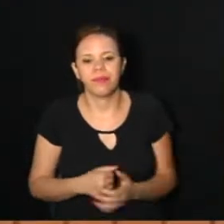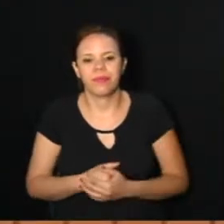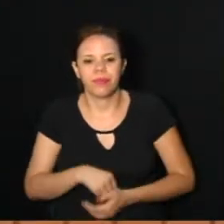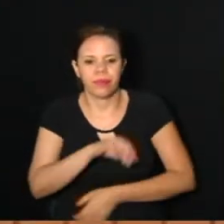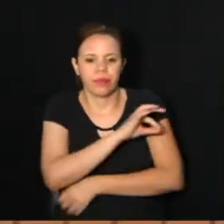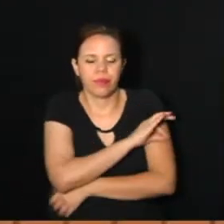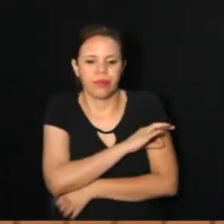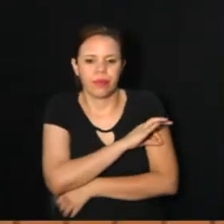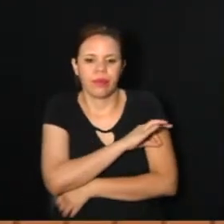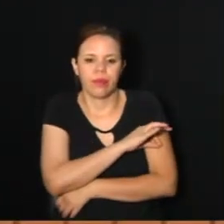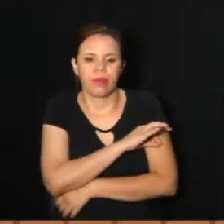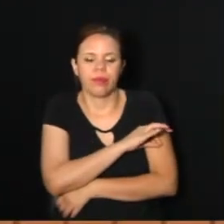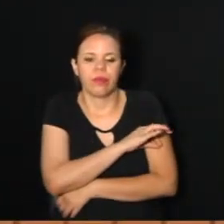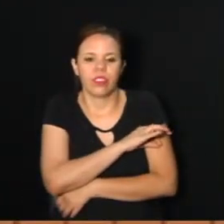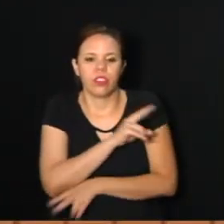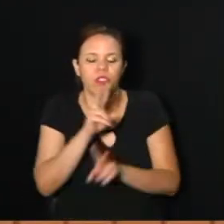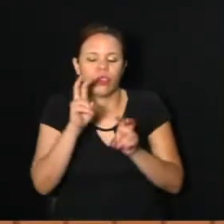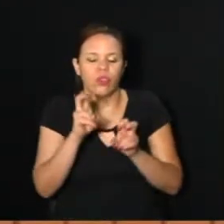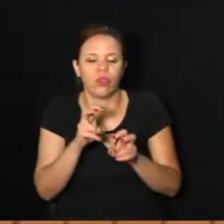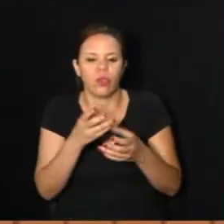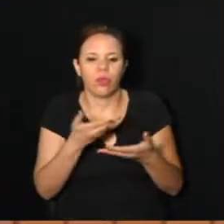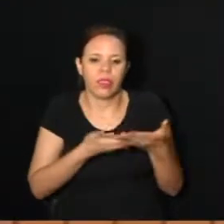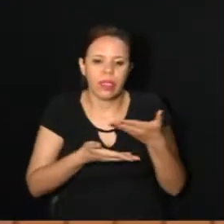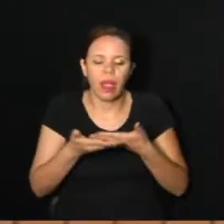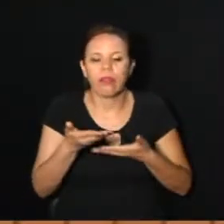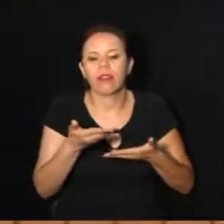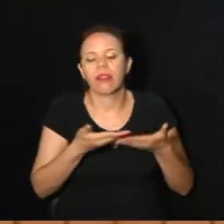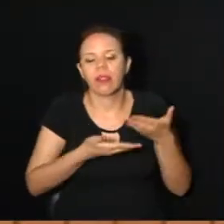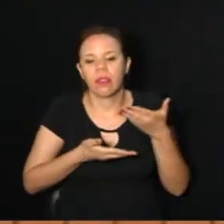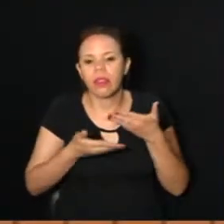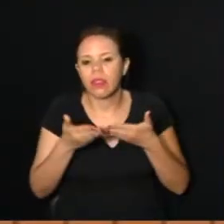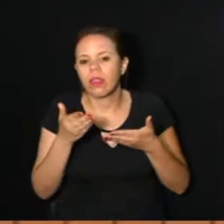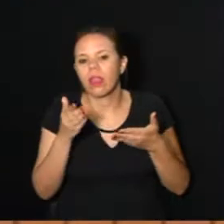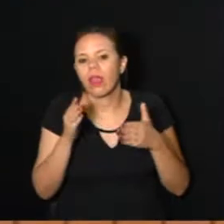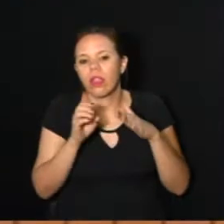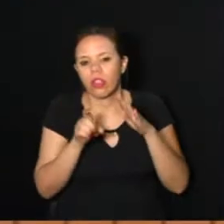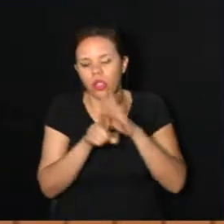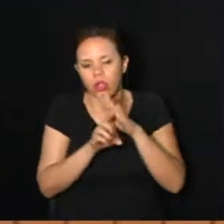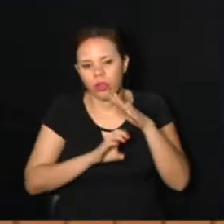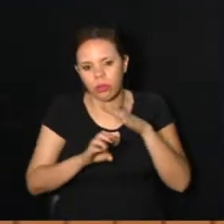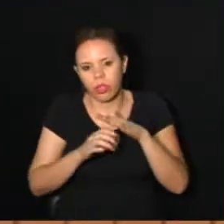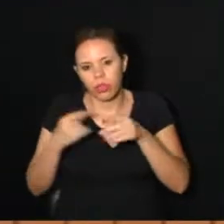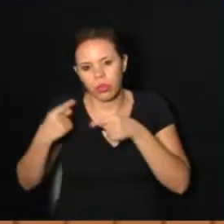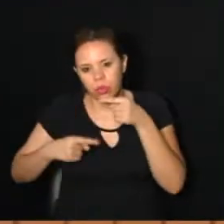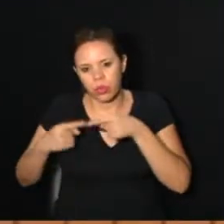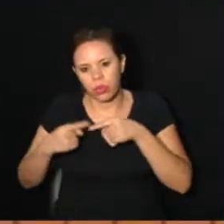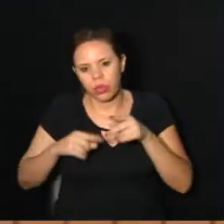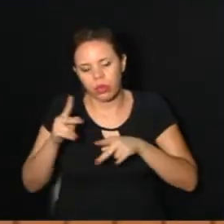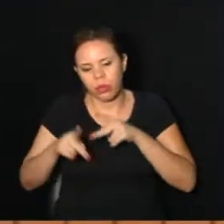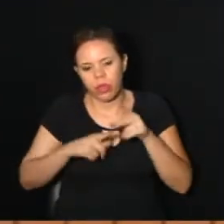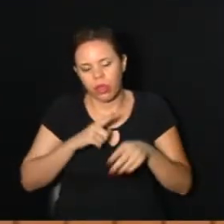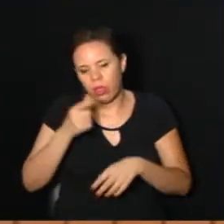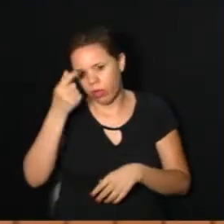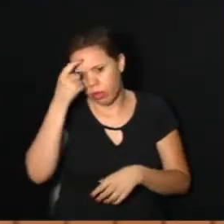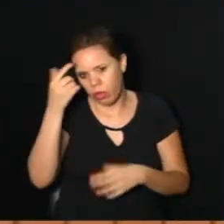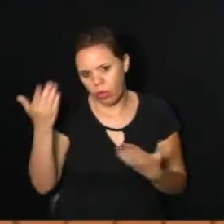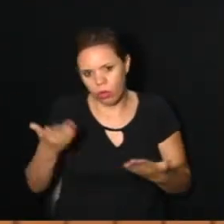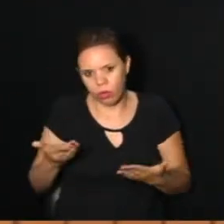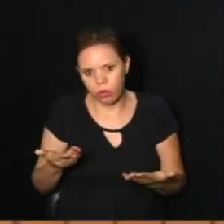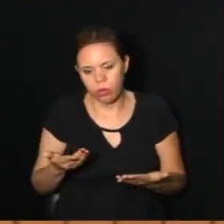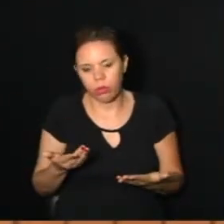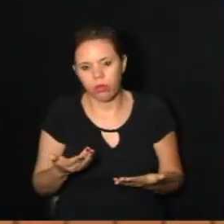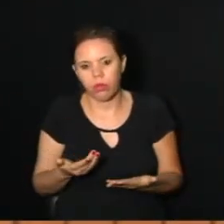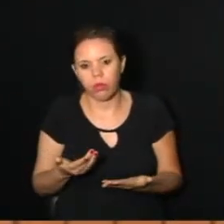ao empresário, que vale a pena mais discussões do assunto, até para que a população tome ciência. Uma pena que hoje tem